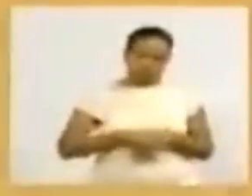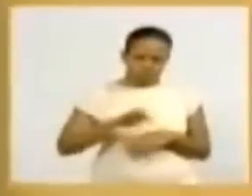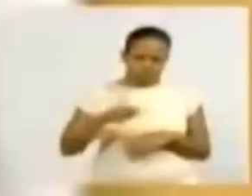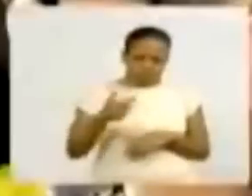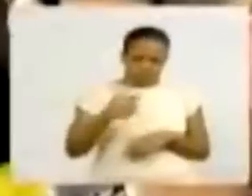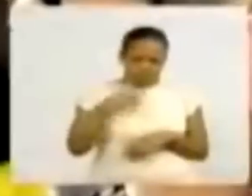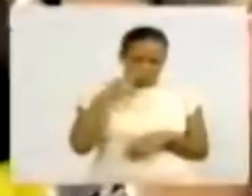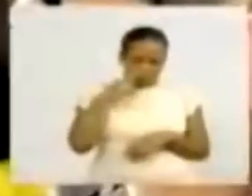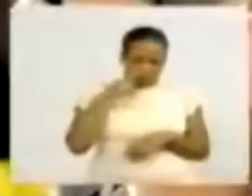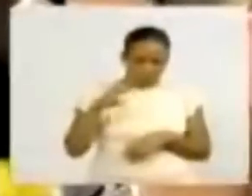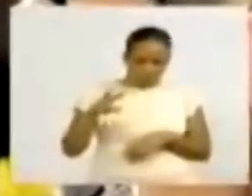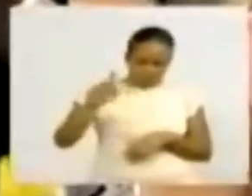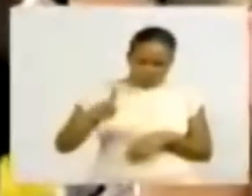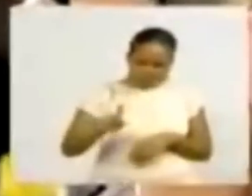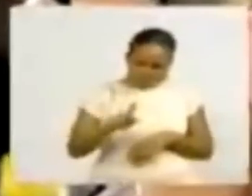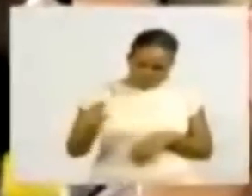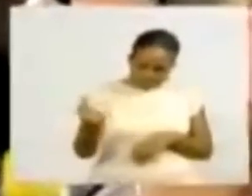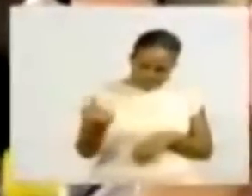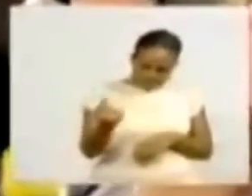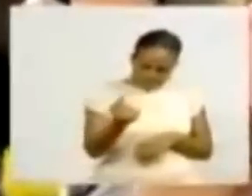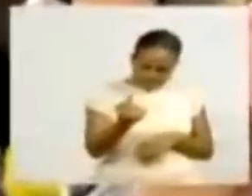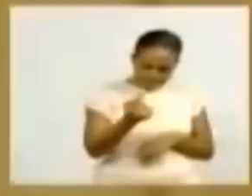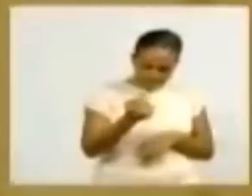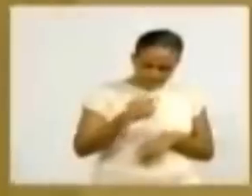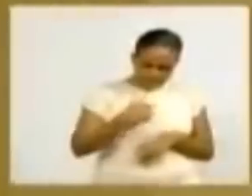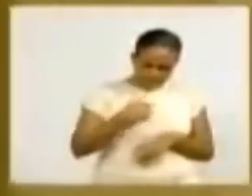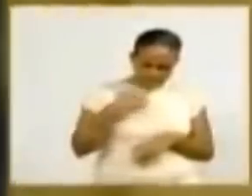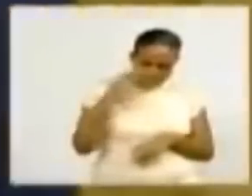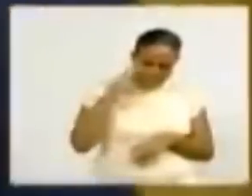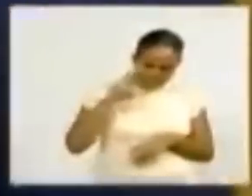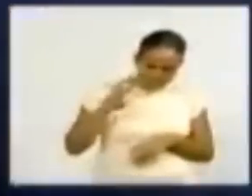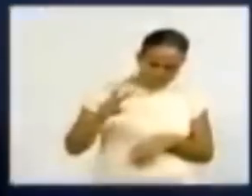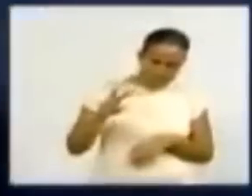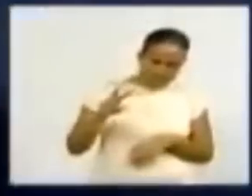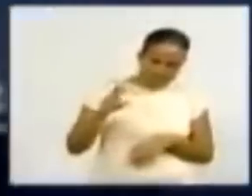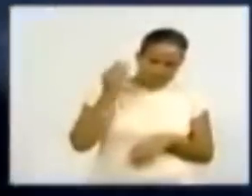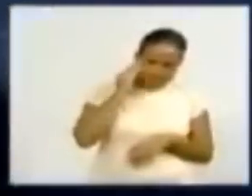E quando eu vi a sua sombra, eu reconheci o seu coração.